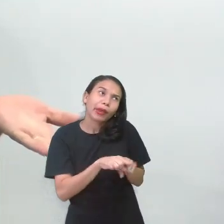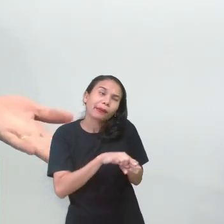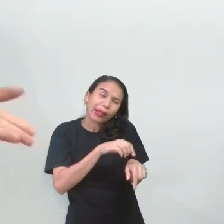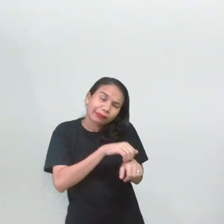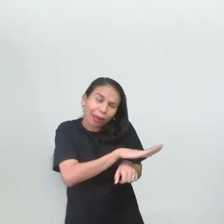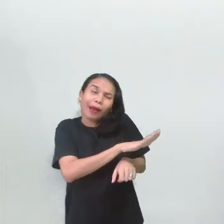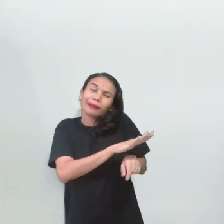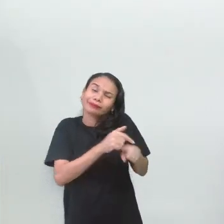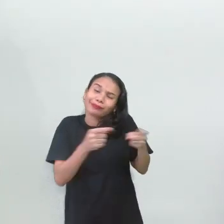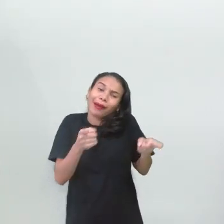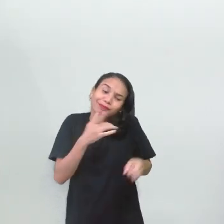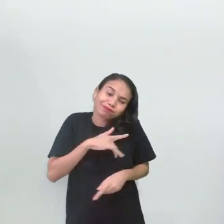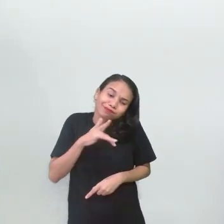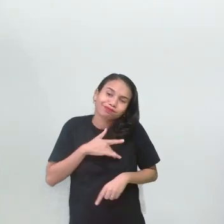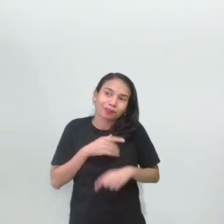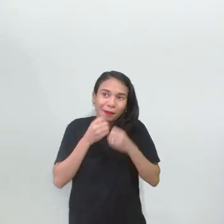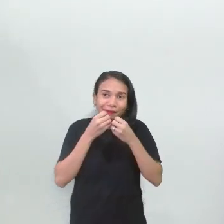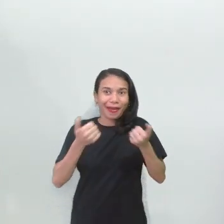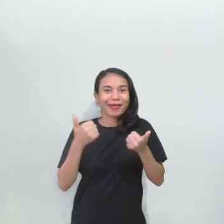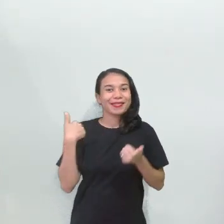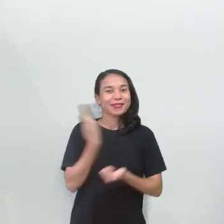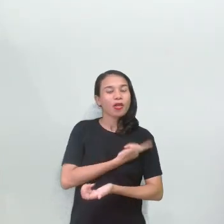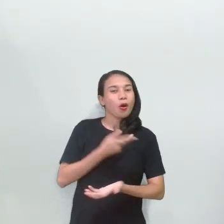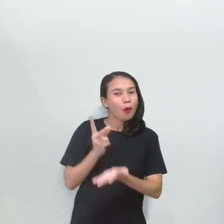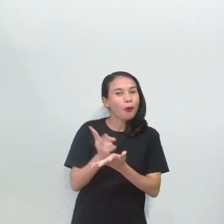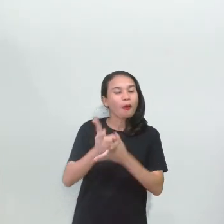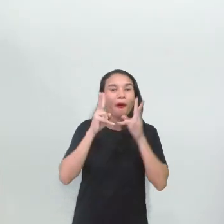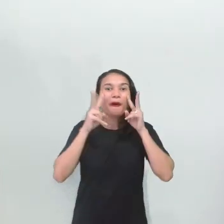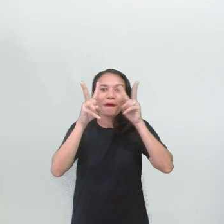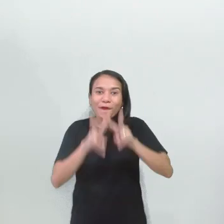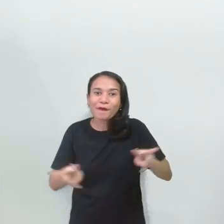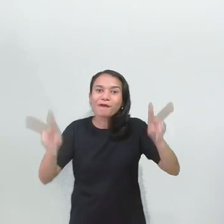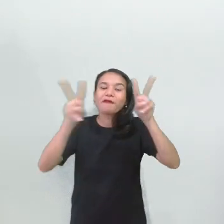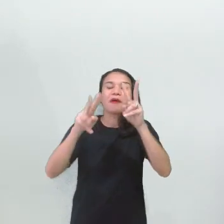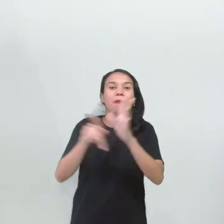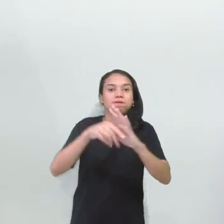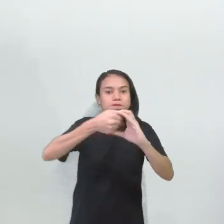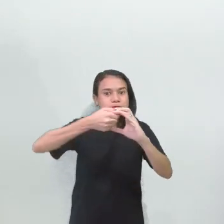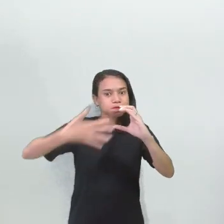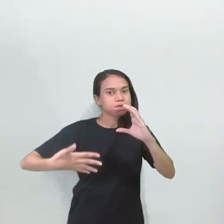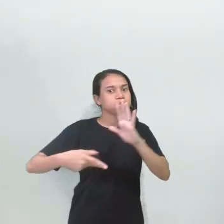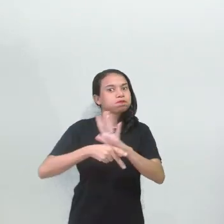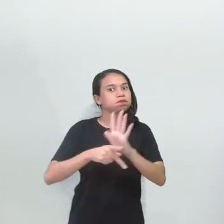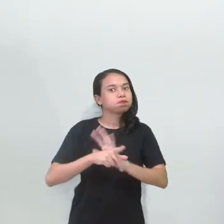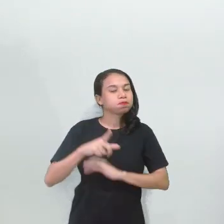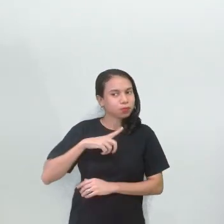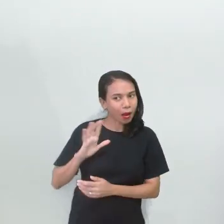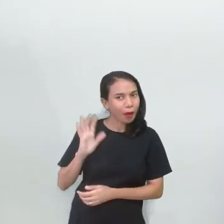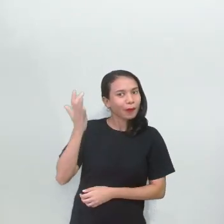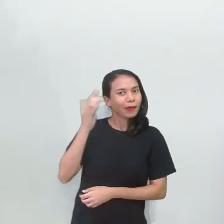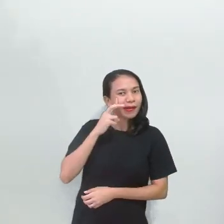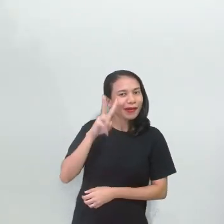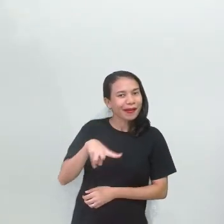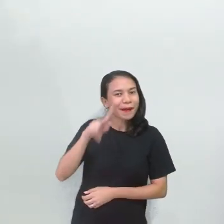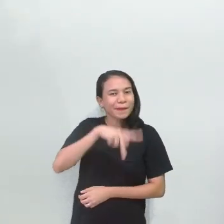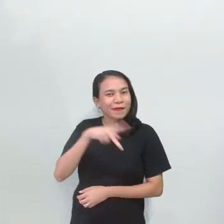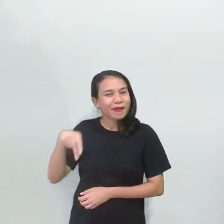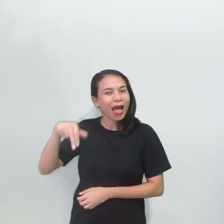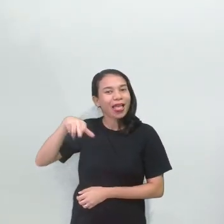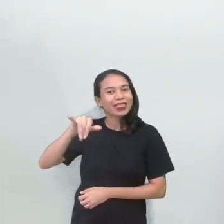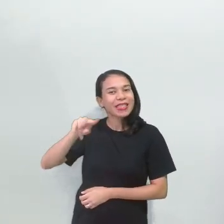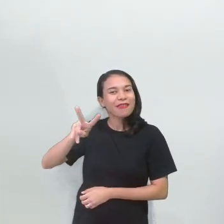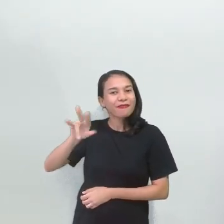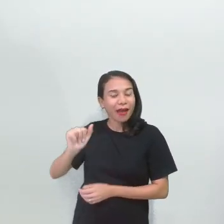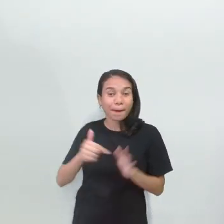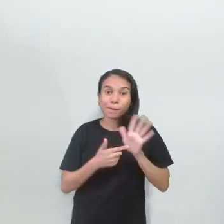também, que pena. Mas tudo bem, a gente continua ainda vendo algumas particularidades que estão acontecendo aí. E a professora Nívia vai